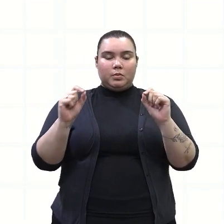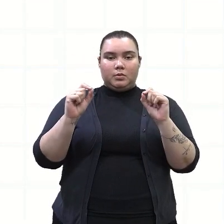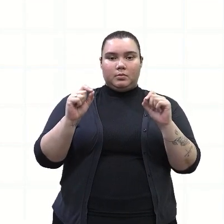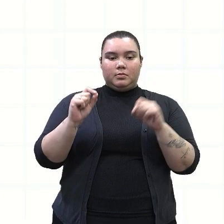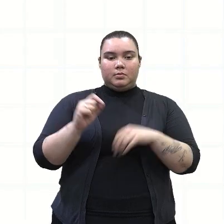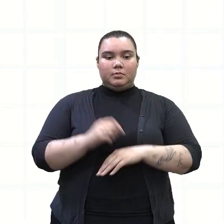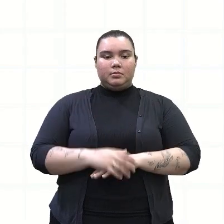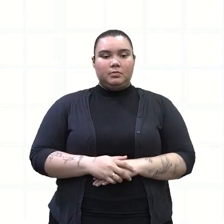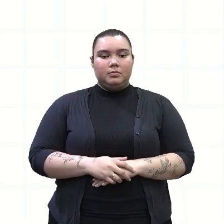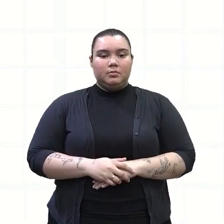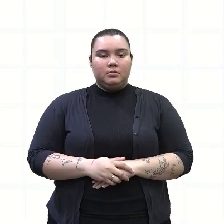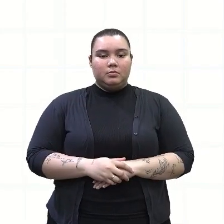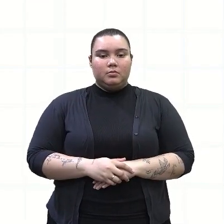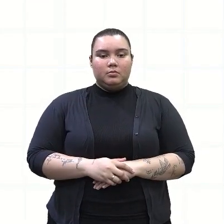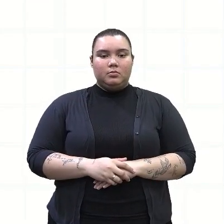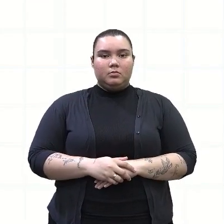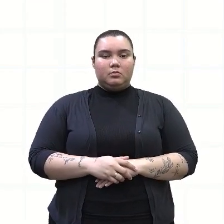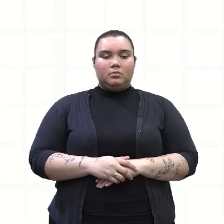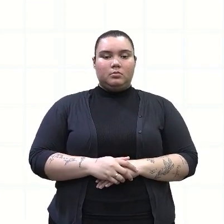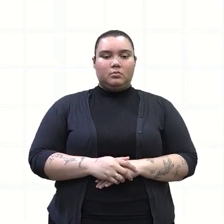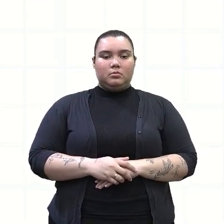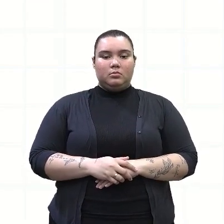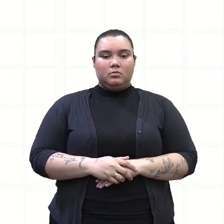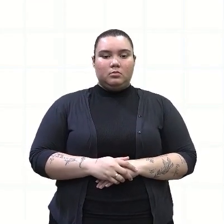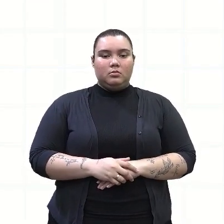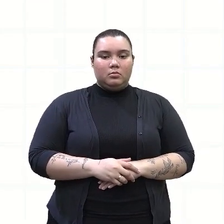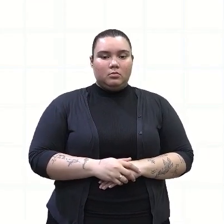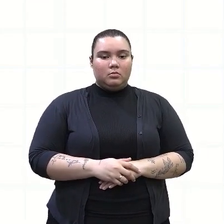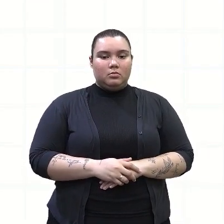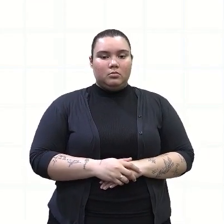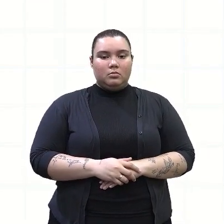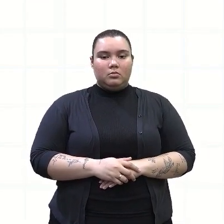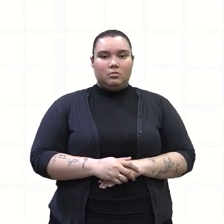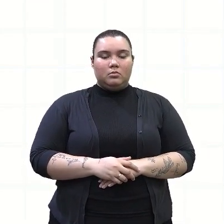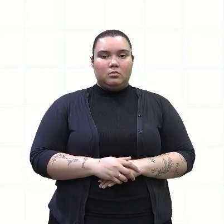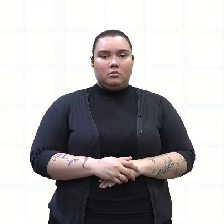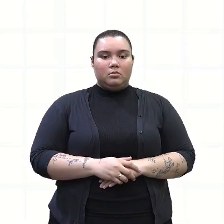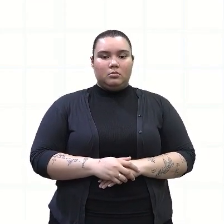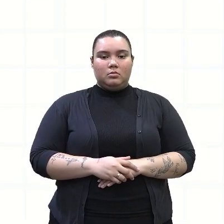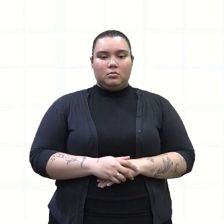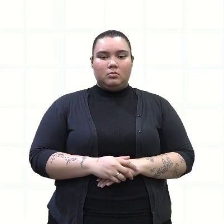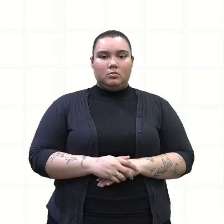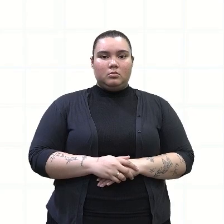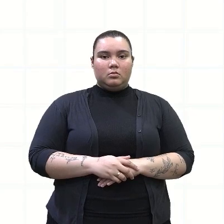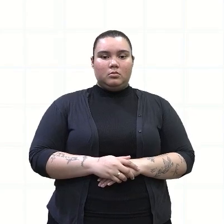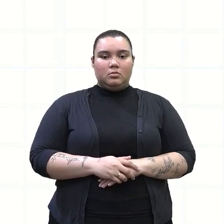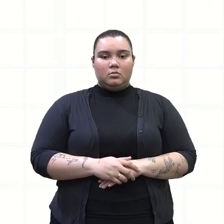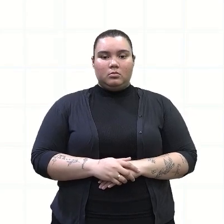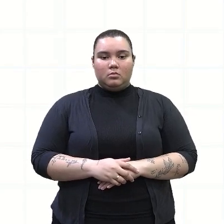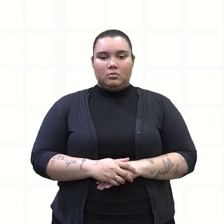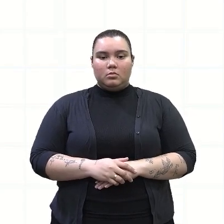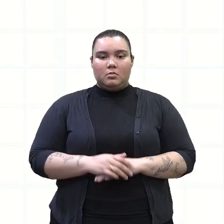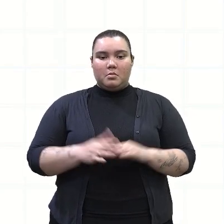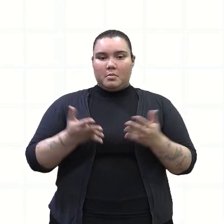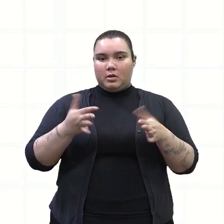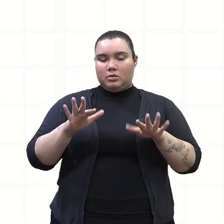Between 142 centímetros and 154 centímetros. Essa é a média, ó.